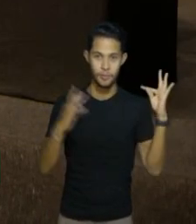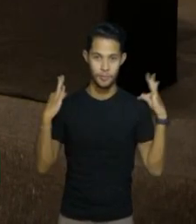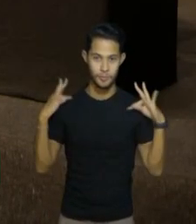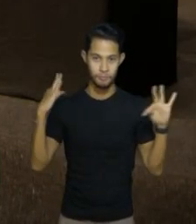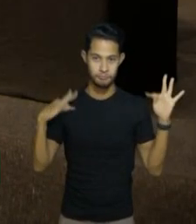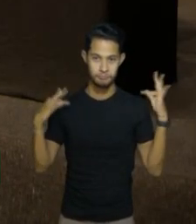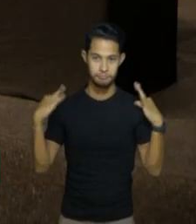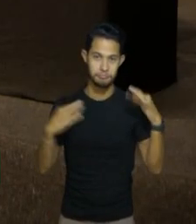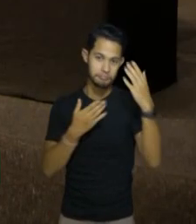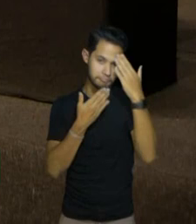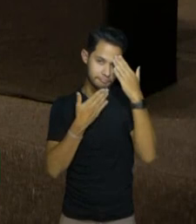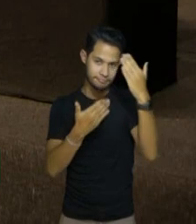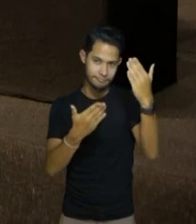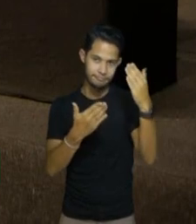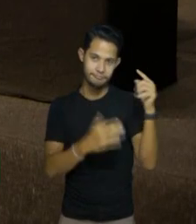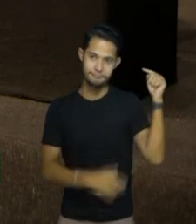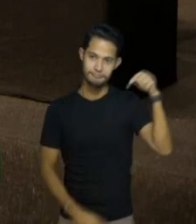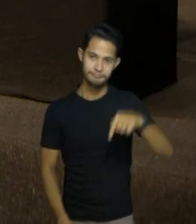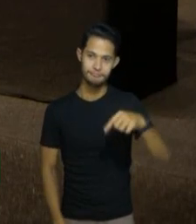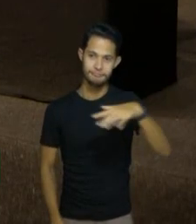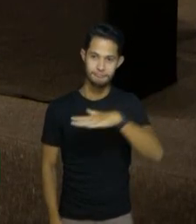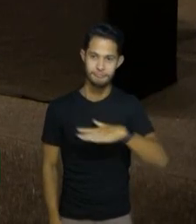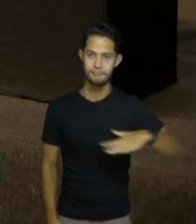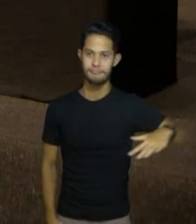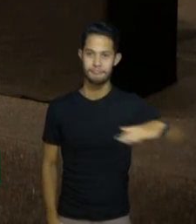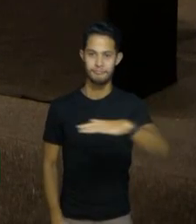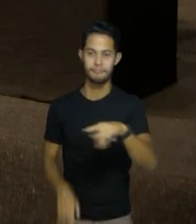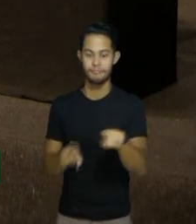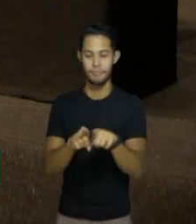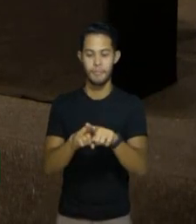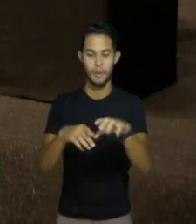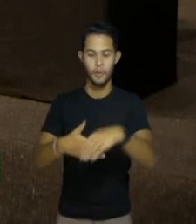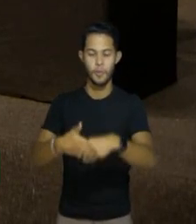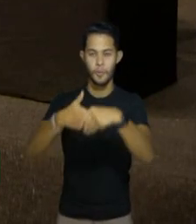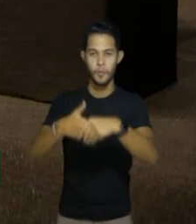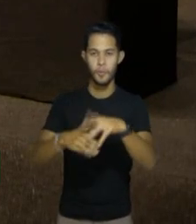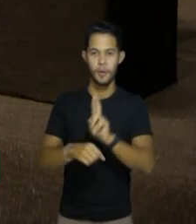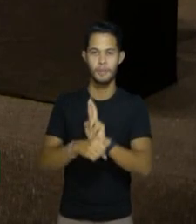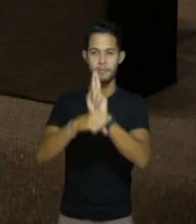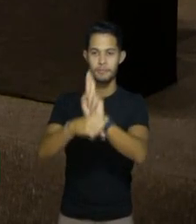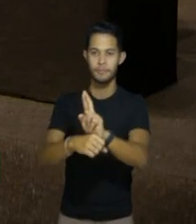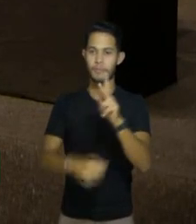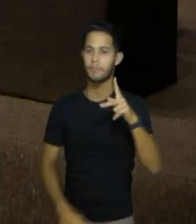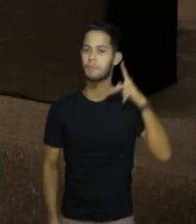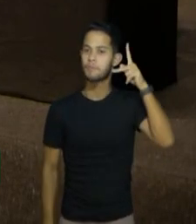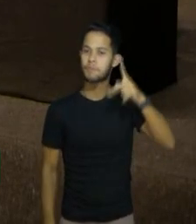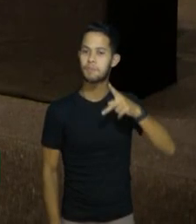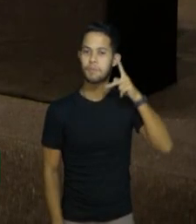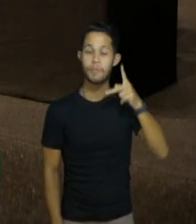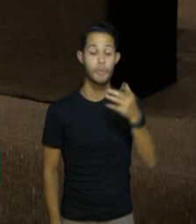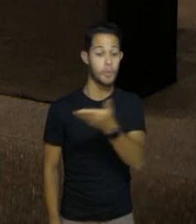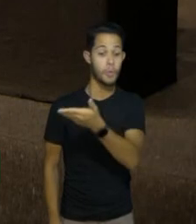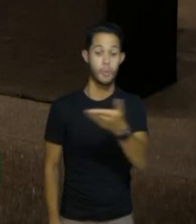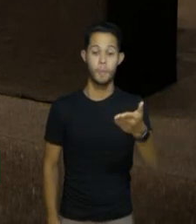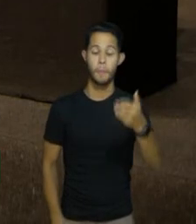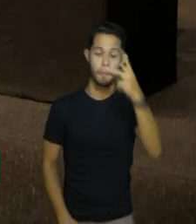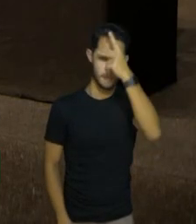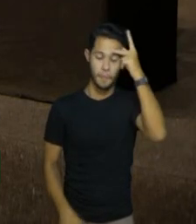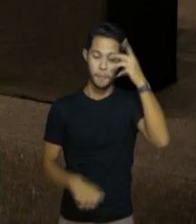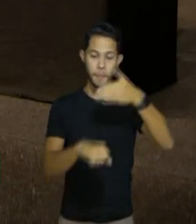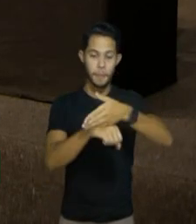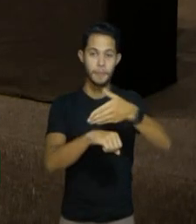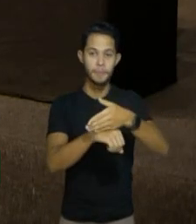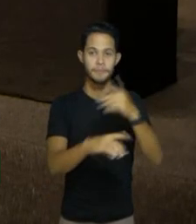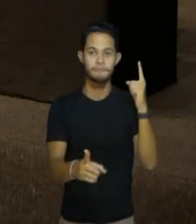cumprimento todos os nossos representantes políticos aqui presentes e todos que estão participando desse encontro democrático. Obrigado,